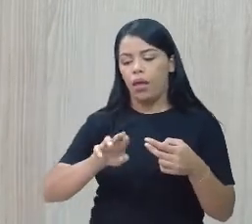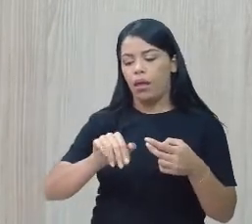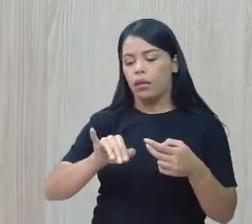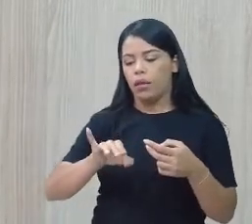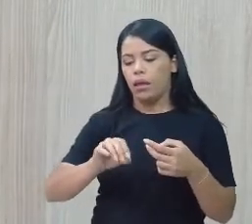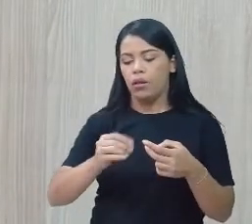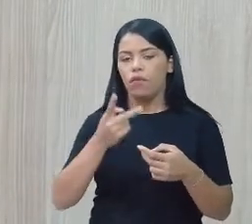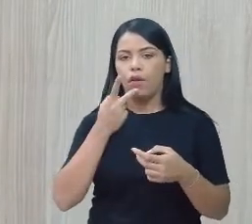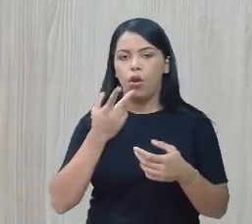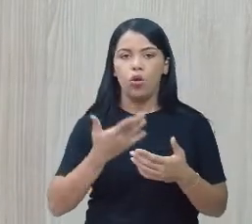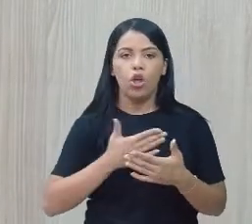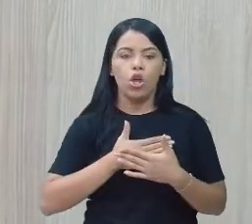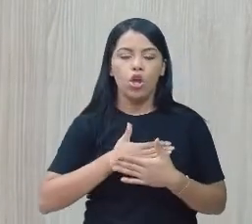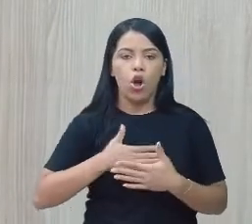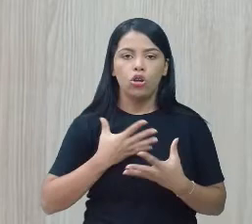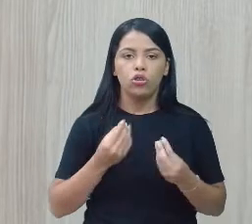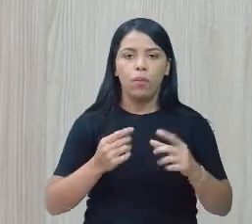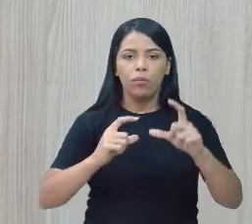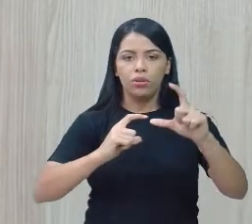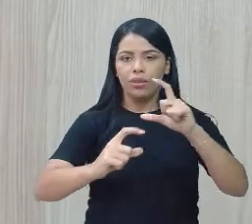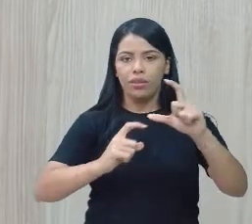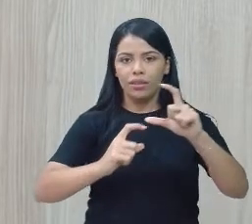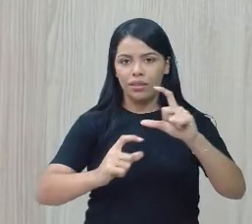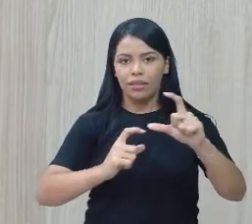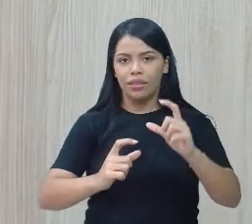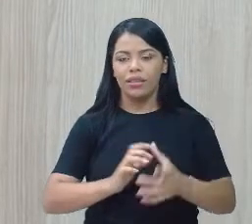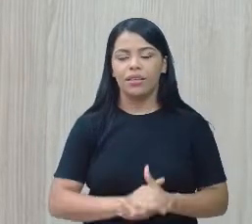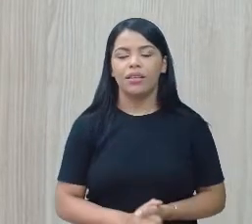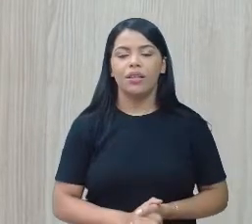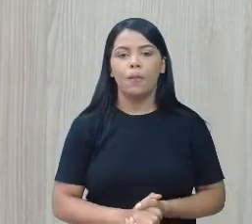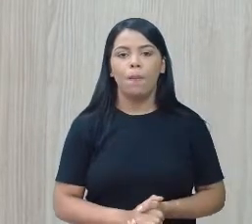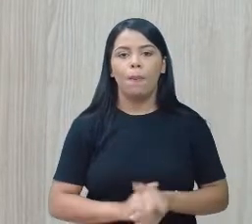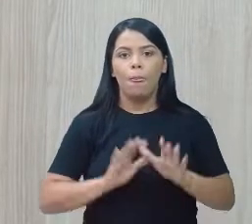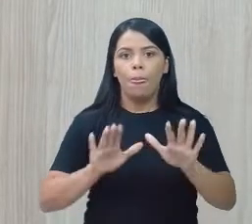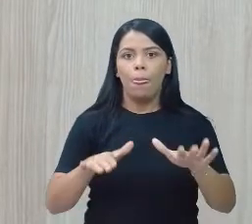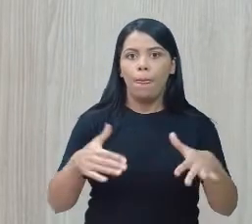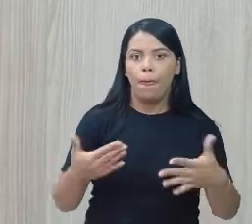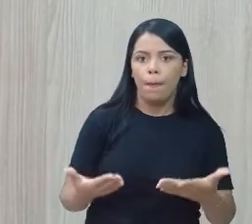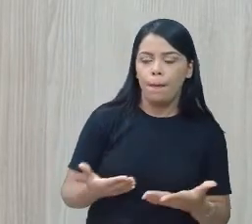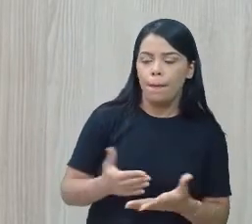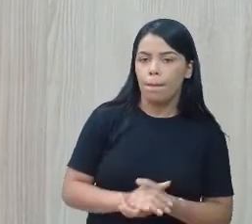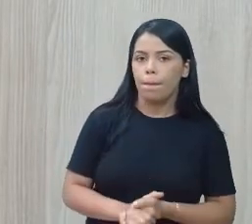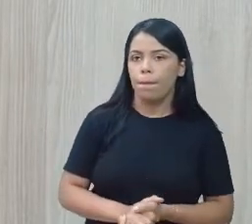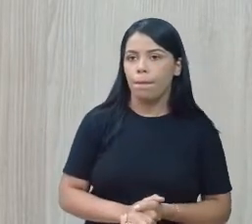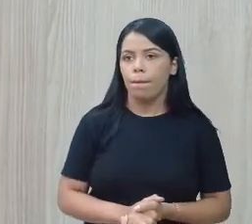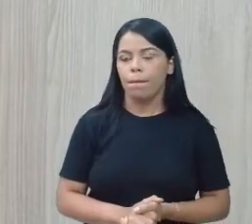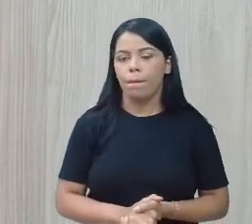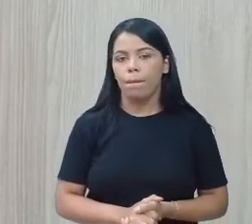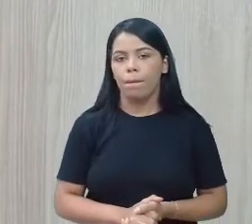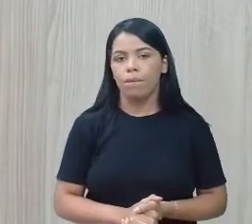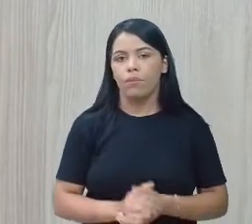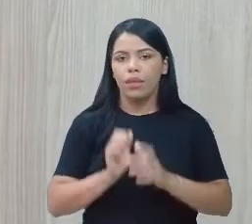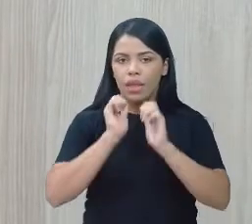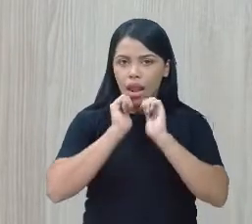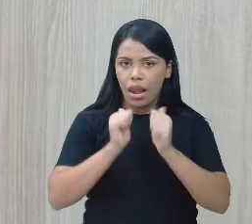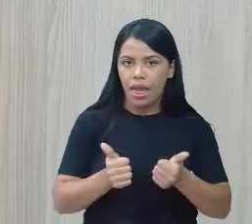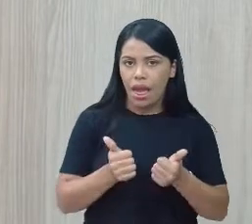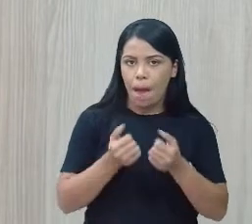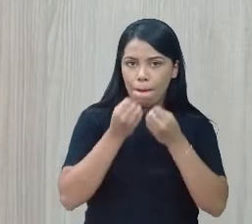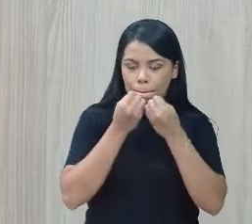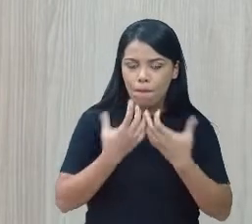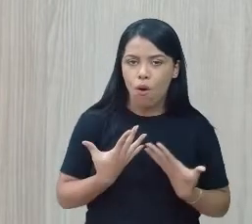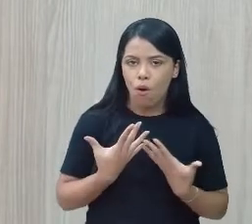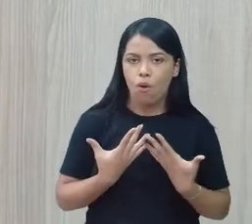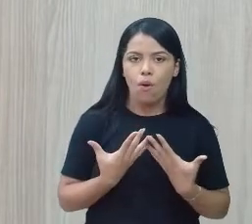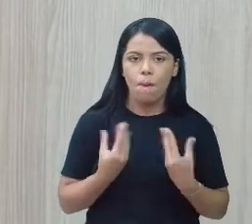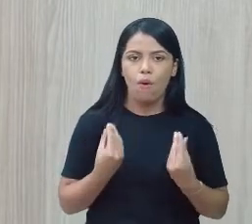ler histórias em quadrinhos. Isso é bem legal, né? Então, gente, que massa. Muito bom, muito bom.